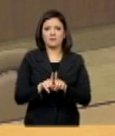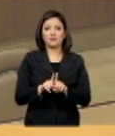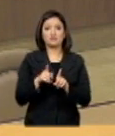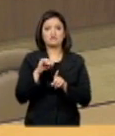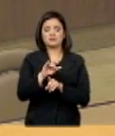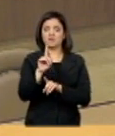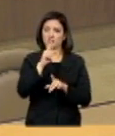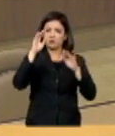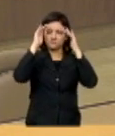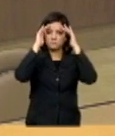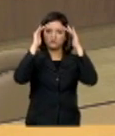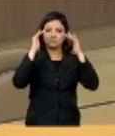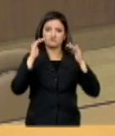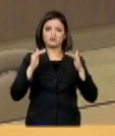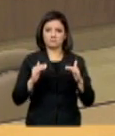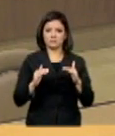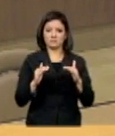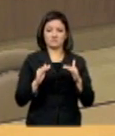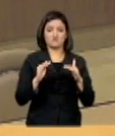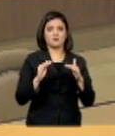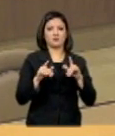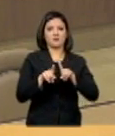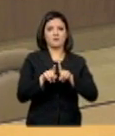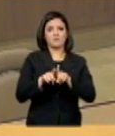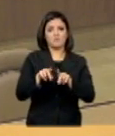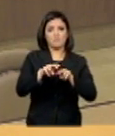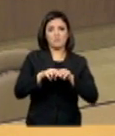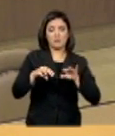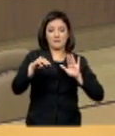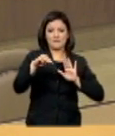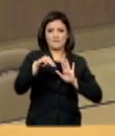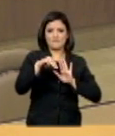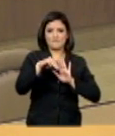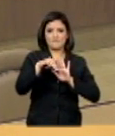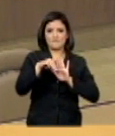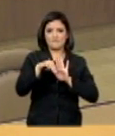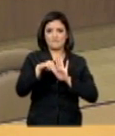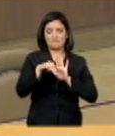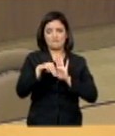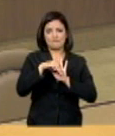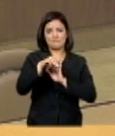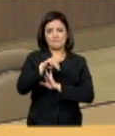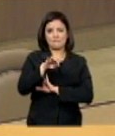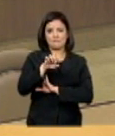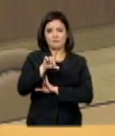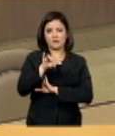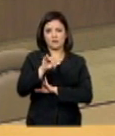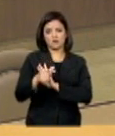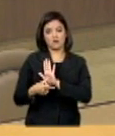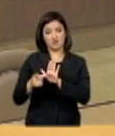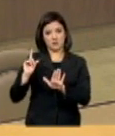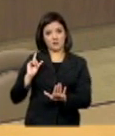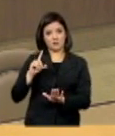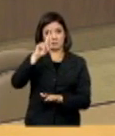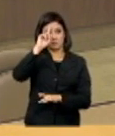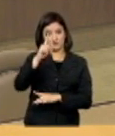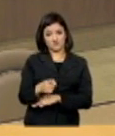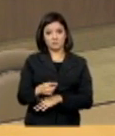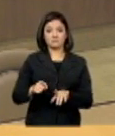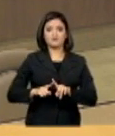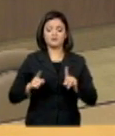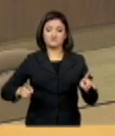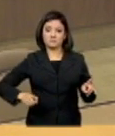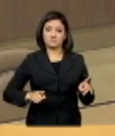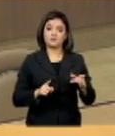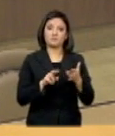injustificável da medida anteriormente importa de acordo com o requerente a norma desproporcional na medida em